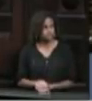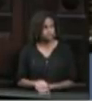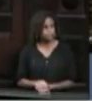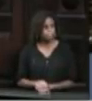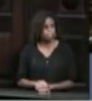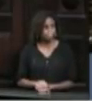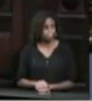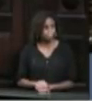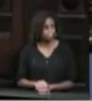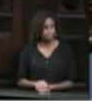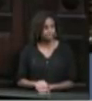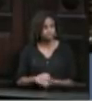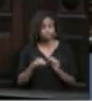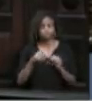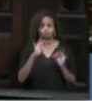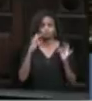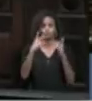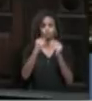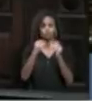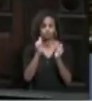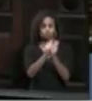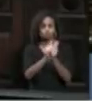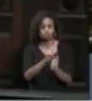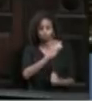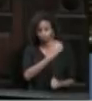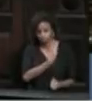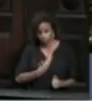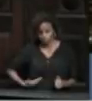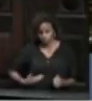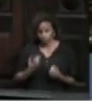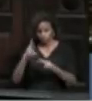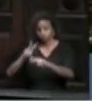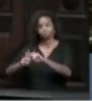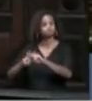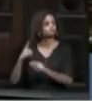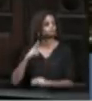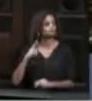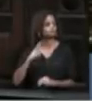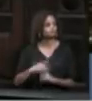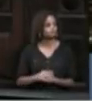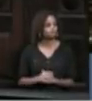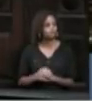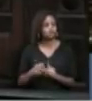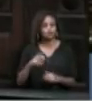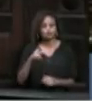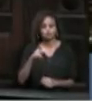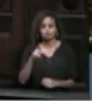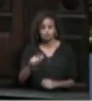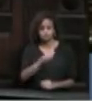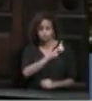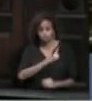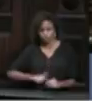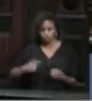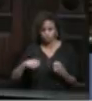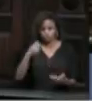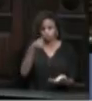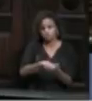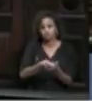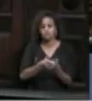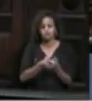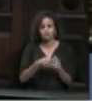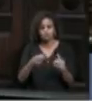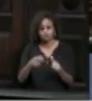governo, hoje detidos. Pezão é um ex-governador em exercício, mas precisa pagar pelo que fez junto com essa quadrilha que toma conta